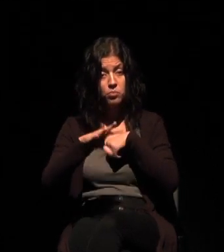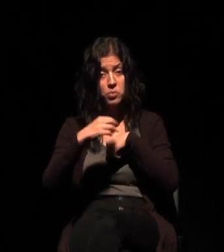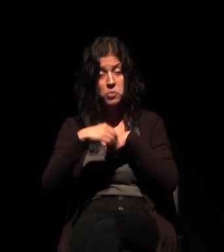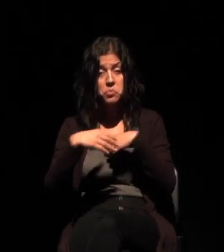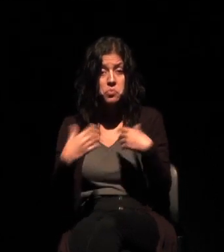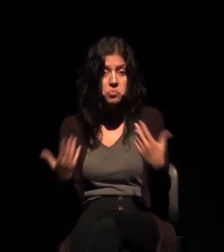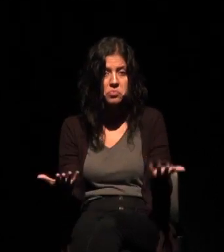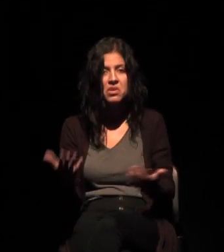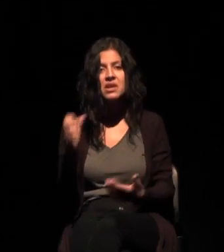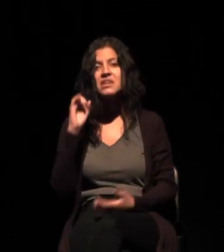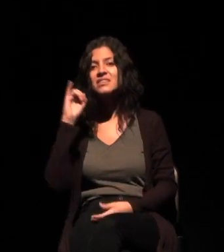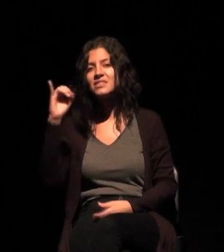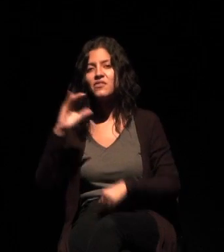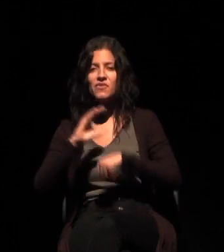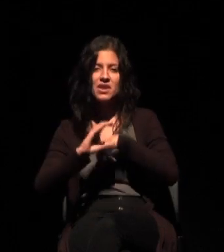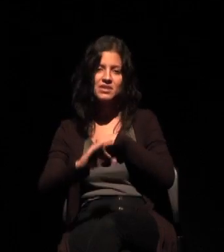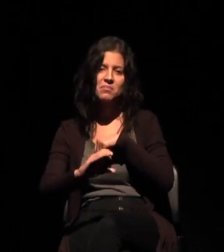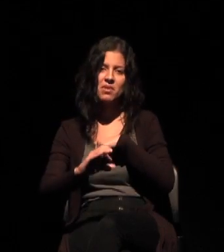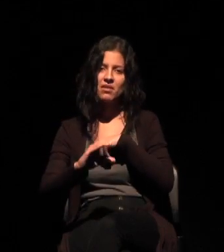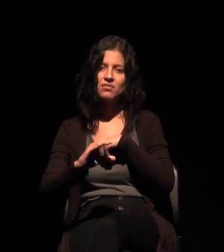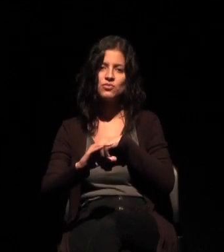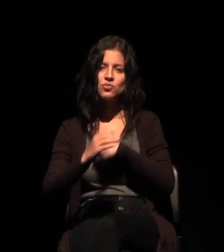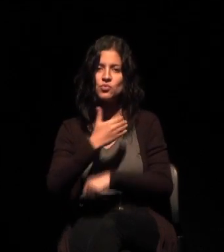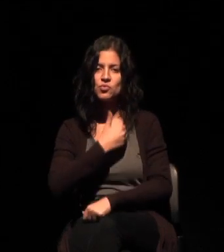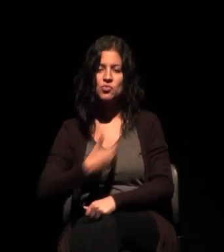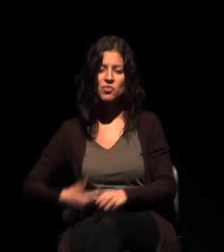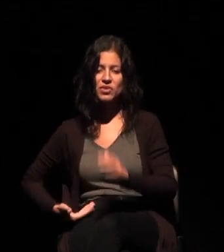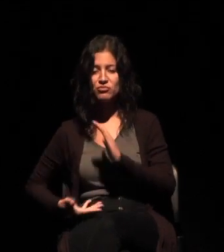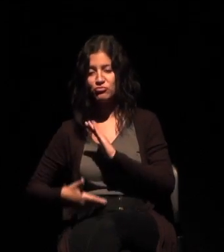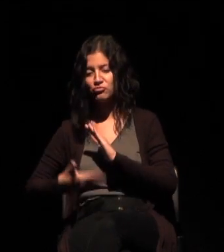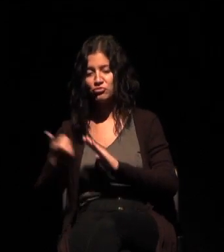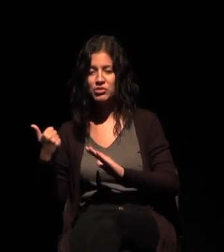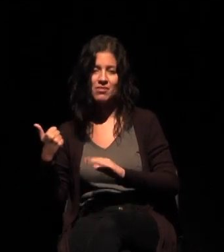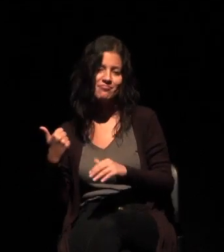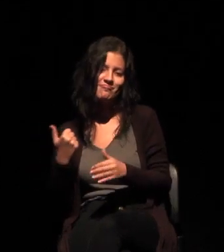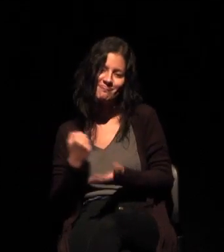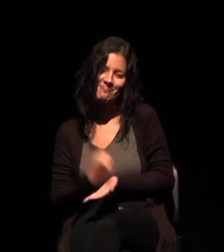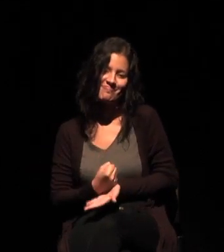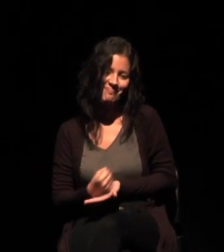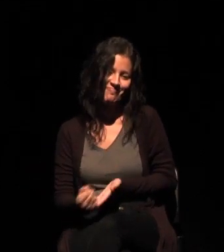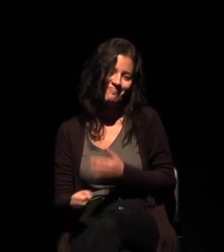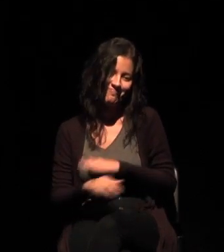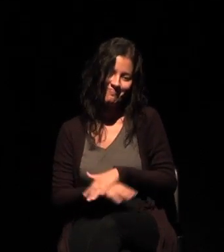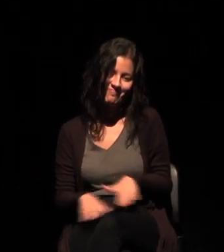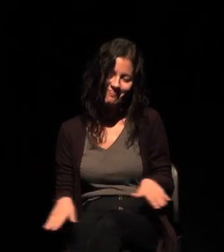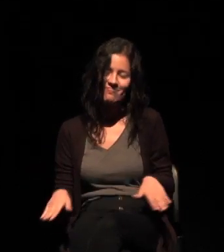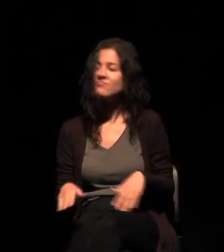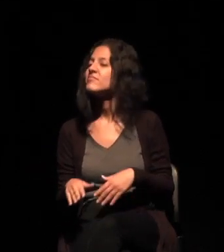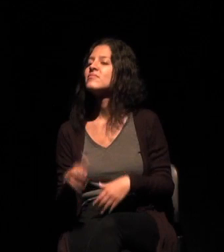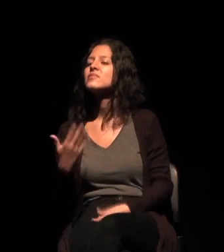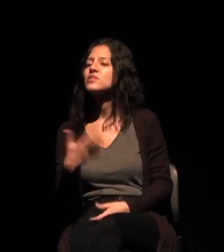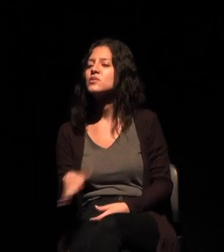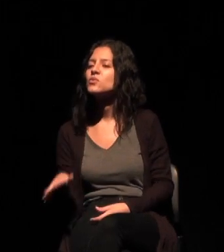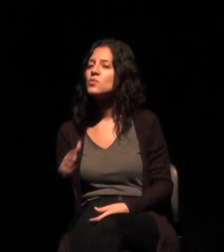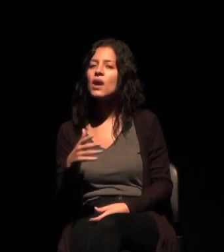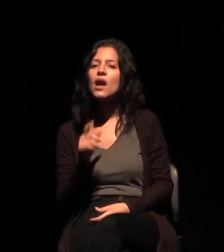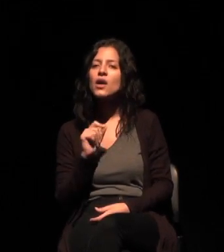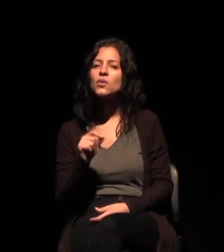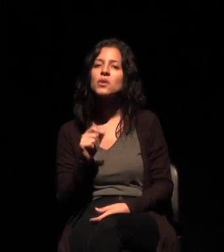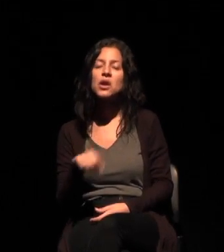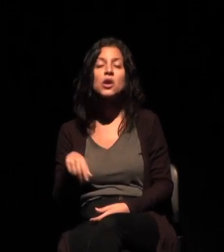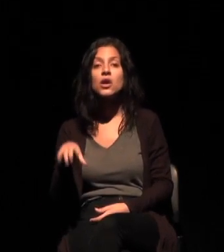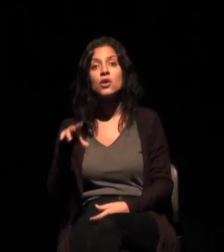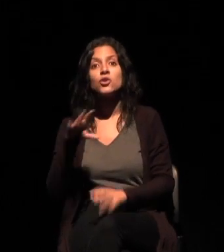os financiamentos a deus não é não estamos a dizer isso e muito menos vir aqui como espécie de vendas sul